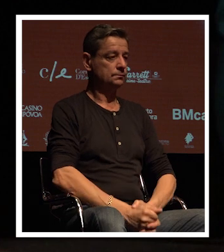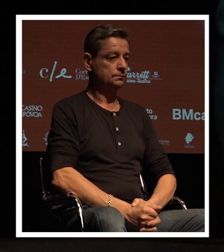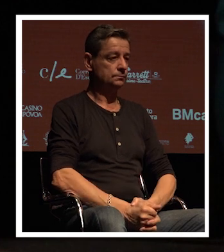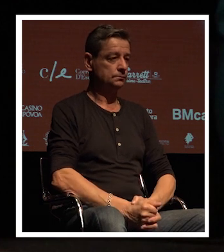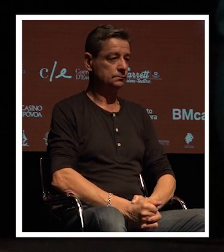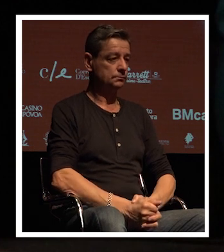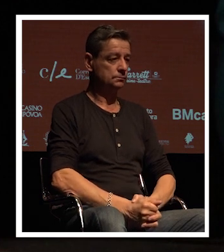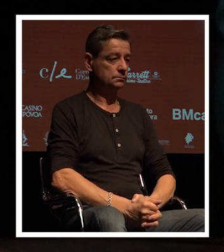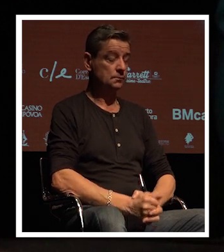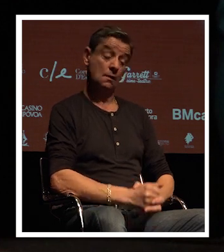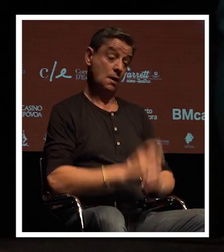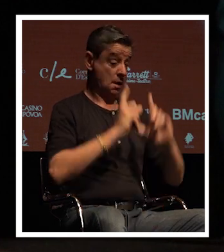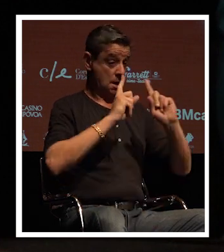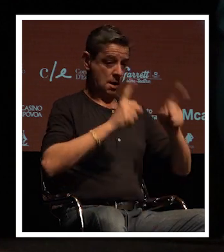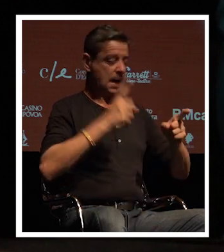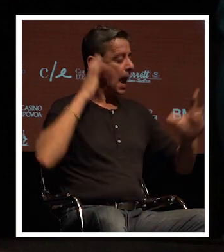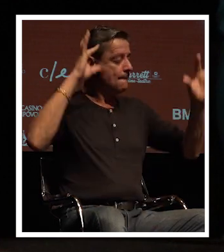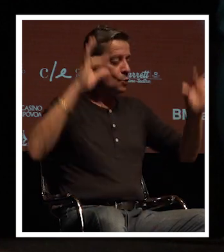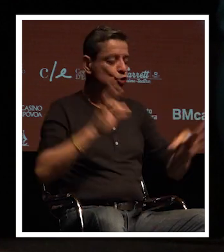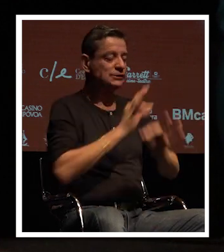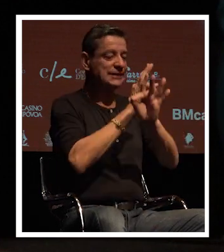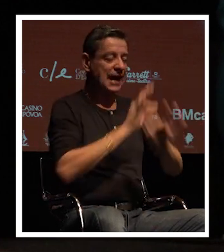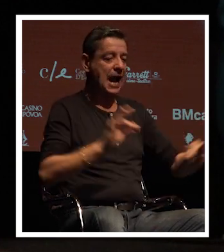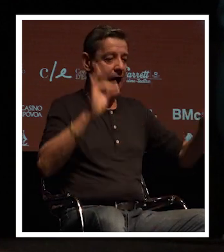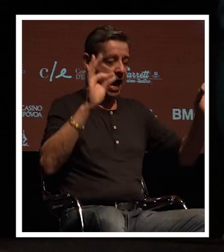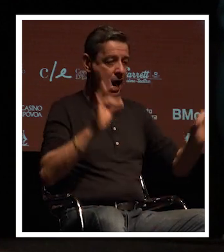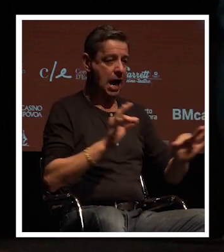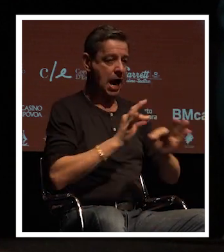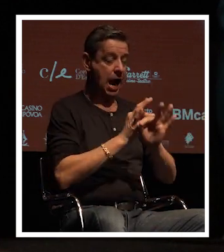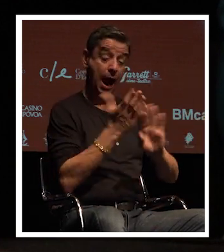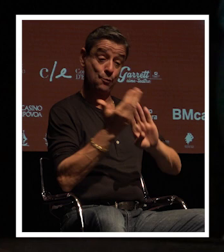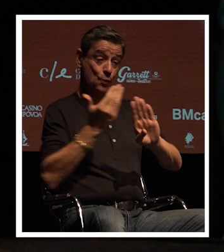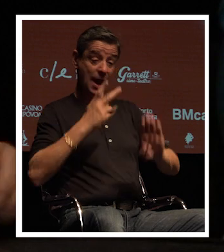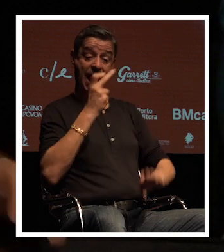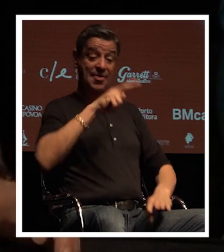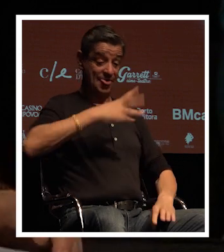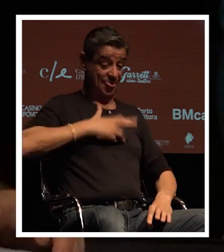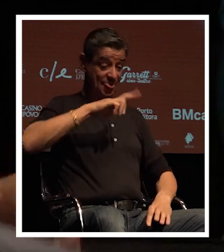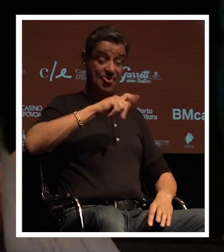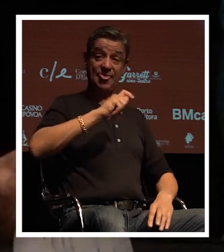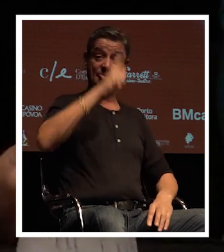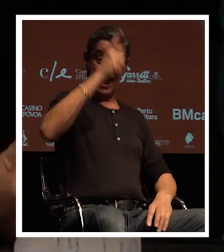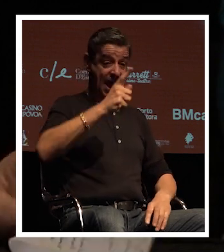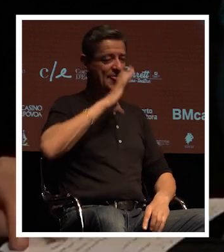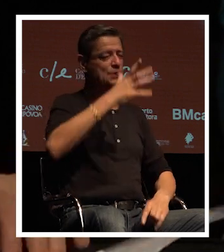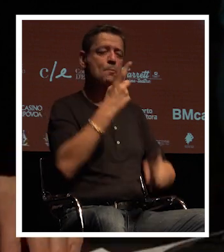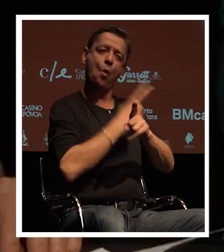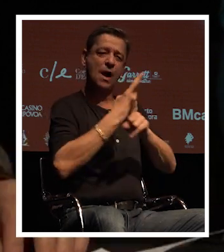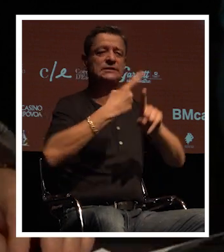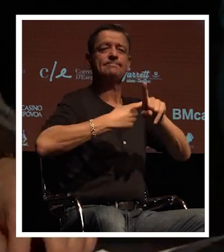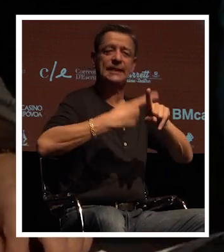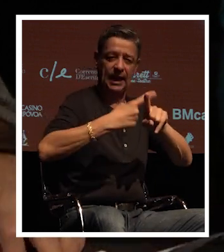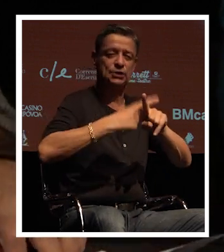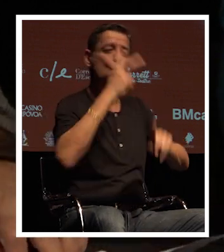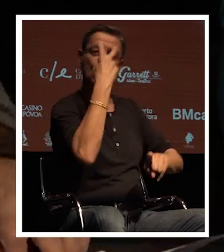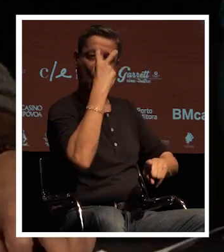E no entanto a a a música e e e há bocado o André disse uma coisa muito curiosa eh